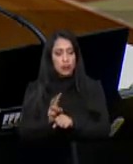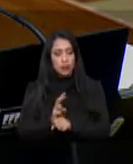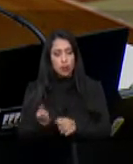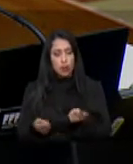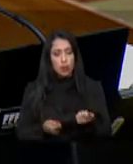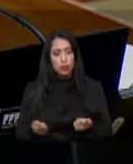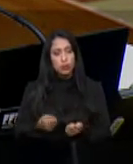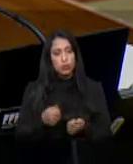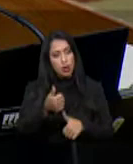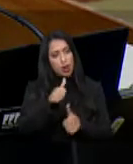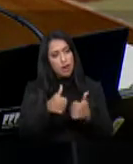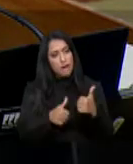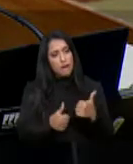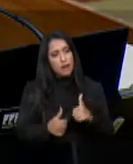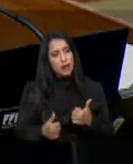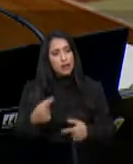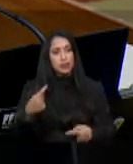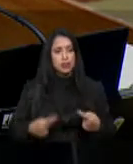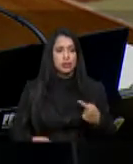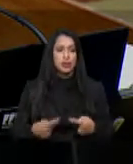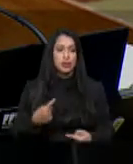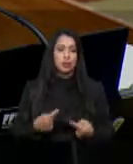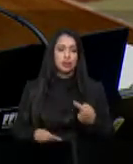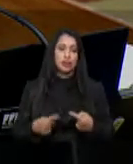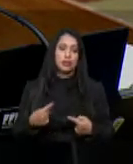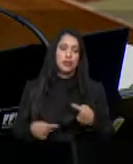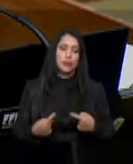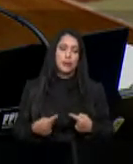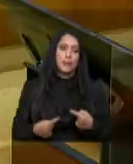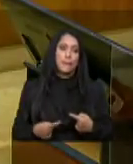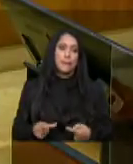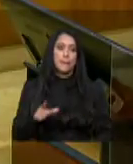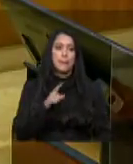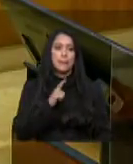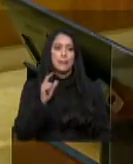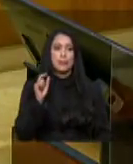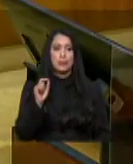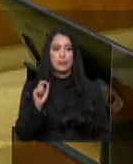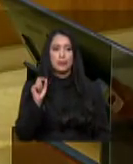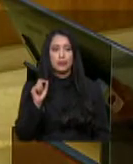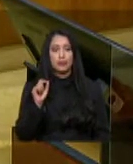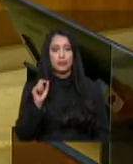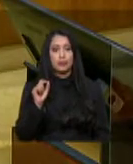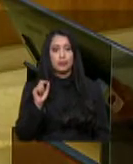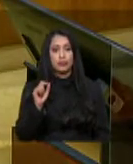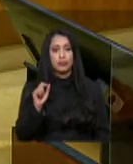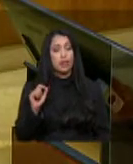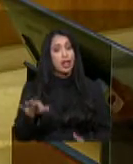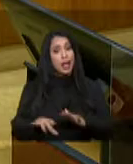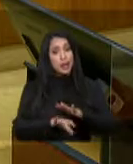controle e avaliação dessas políticas. Quais políticas? Numa delas, as políticas